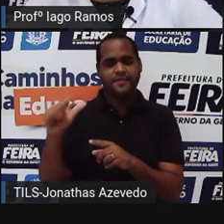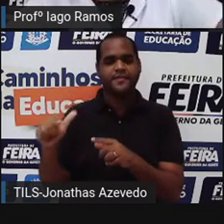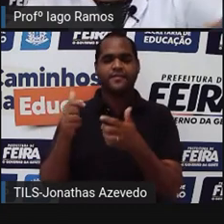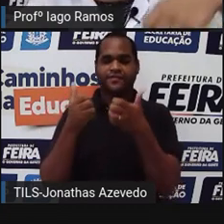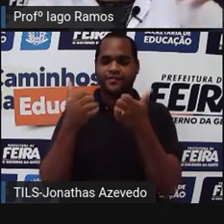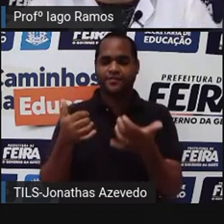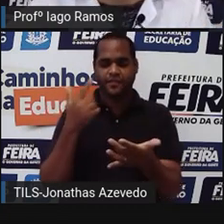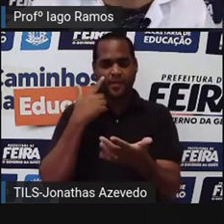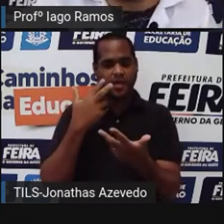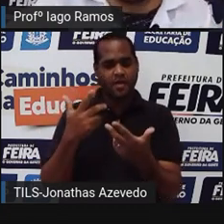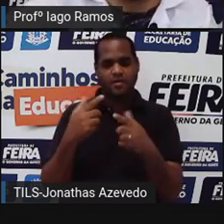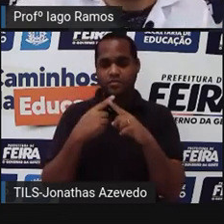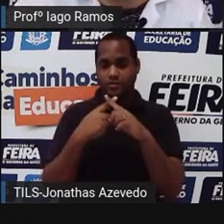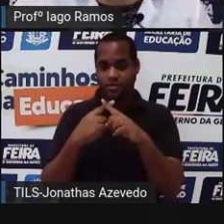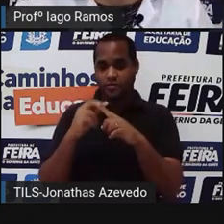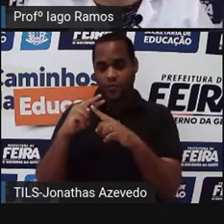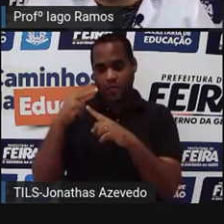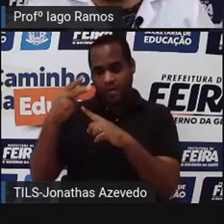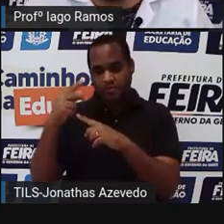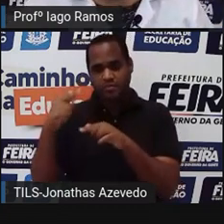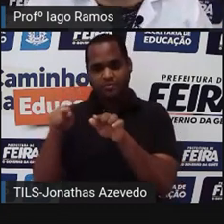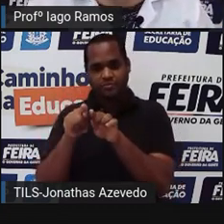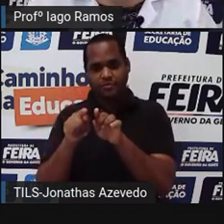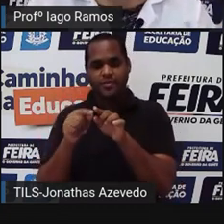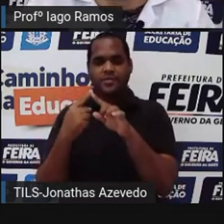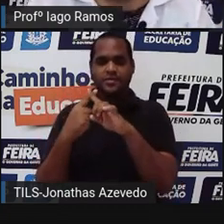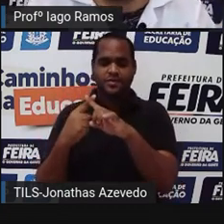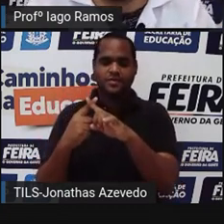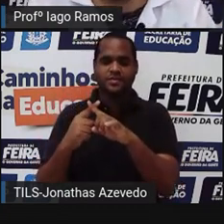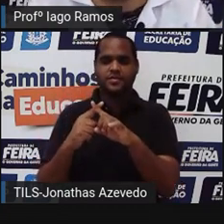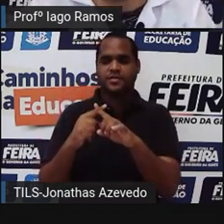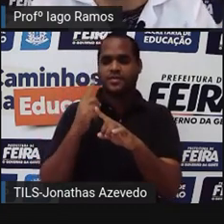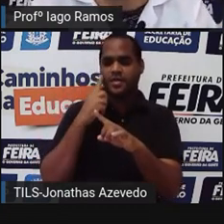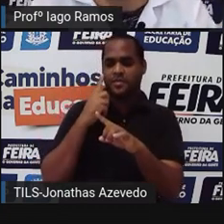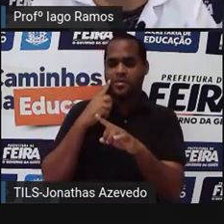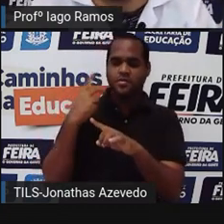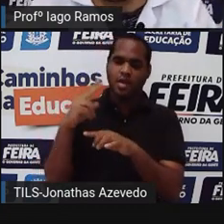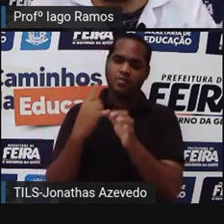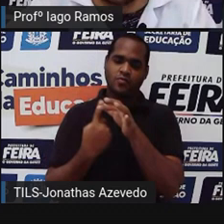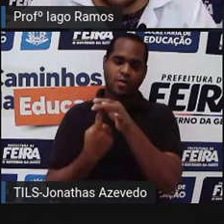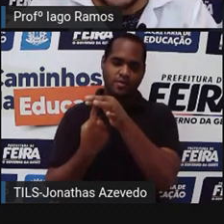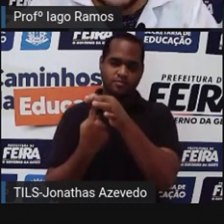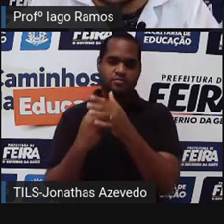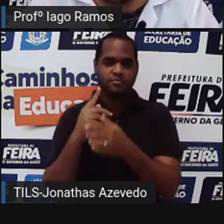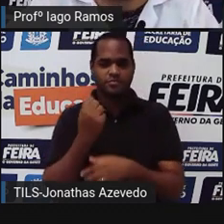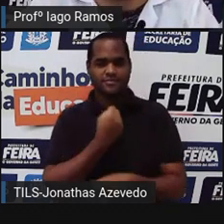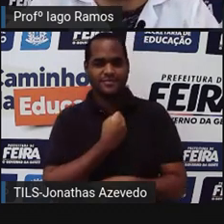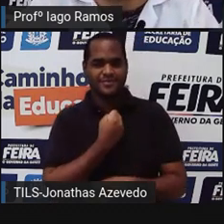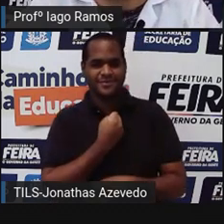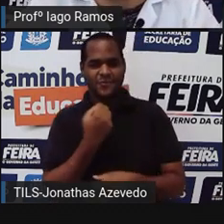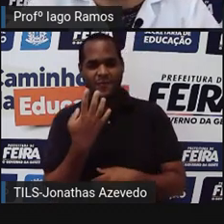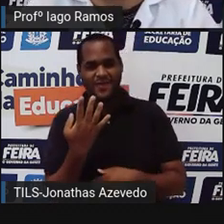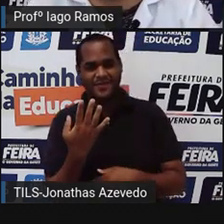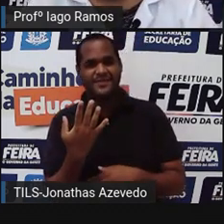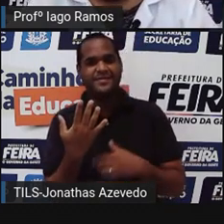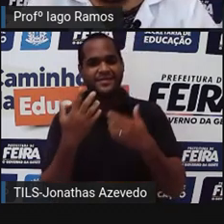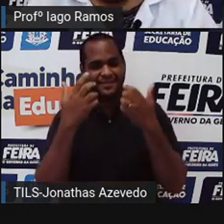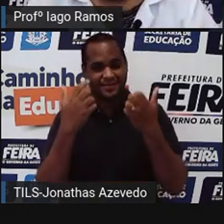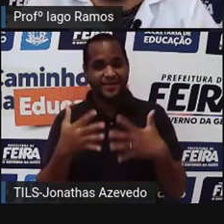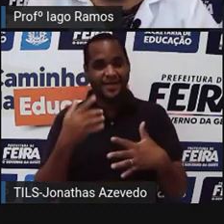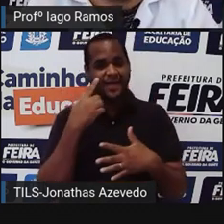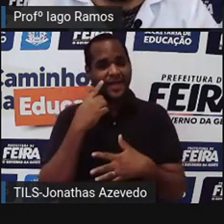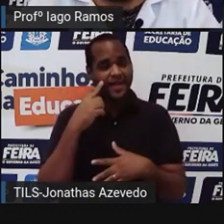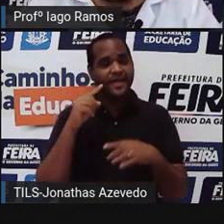não depende nem do x ao quadrado e nem do x, que é chamado de termo independente, é o 4. Essa é uma equação